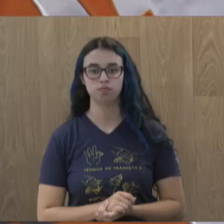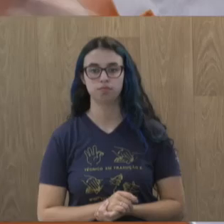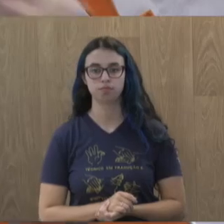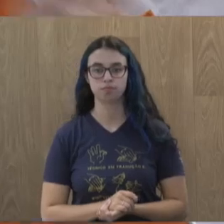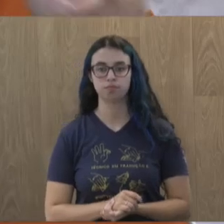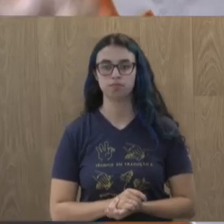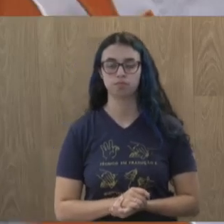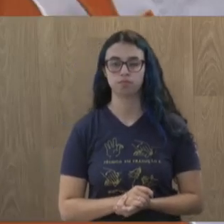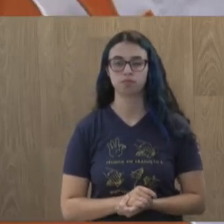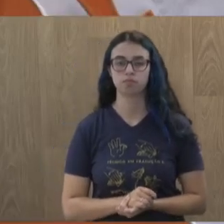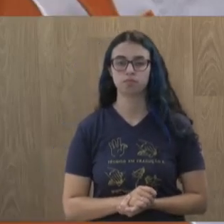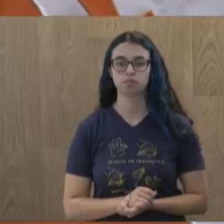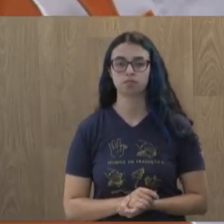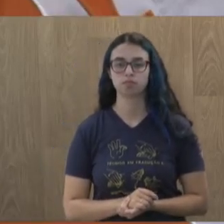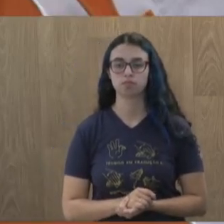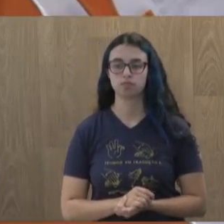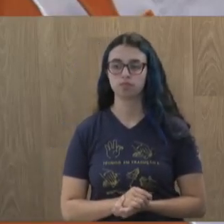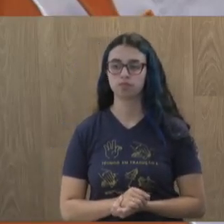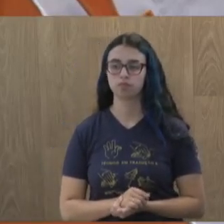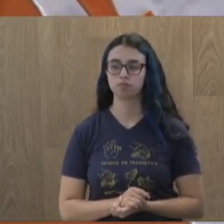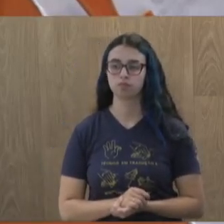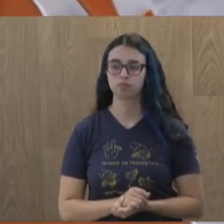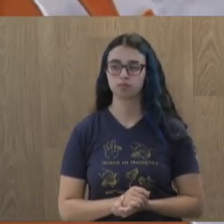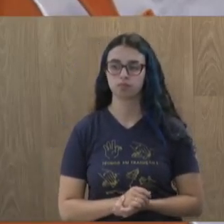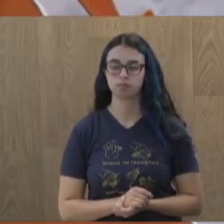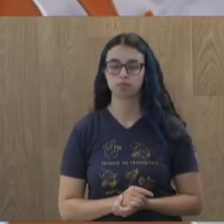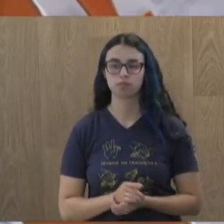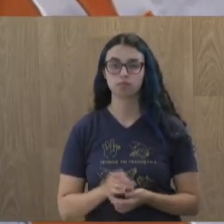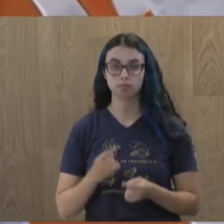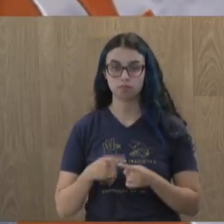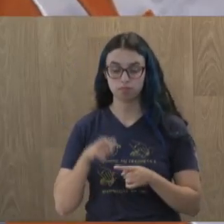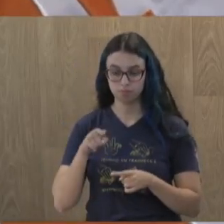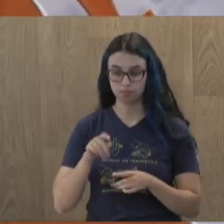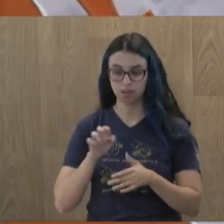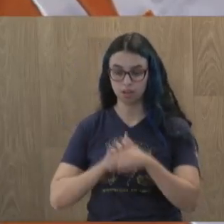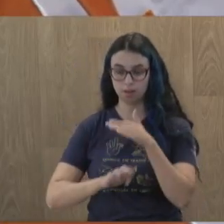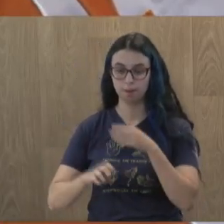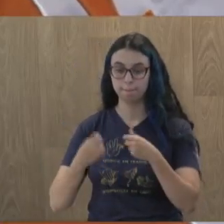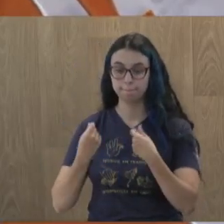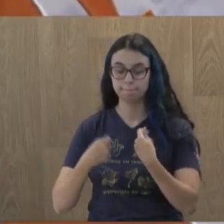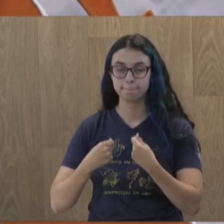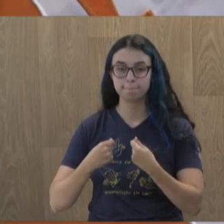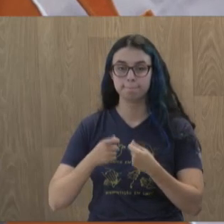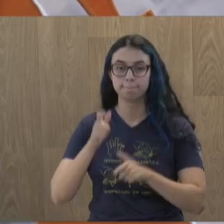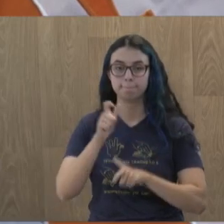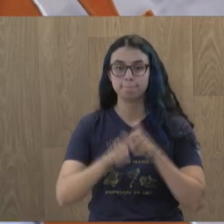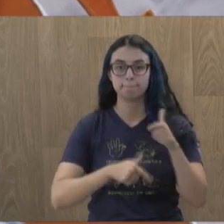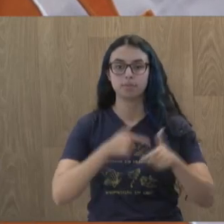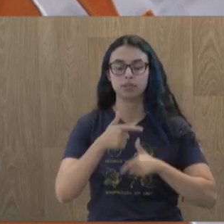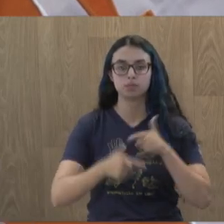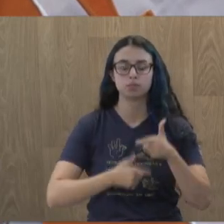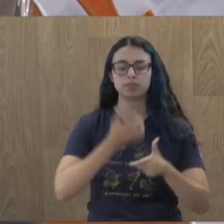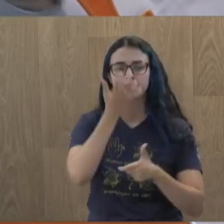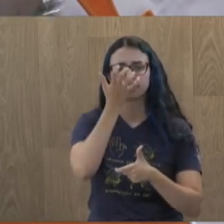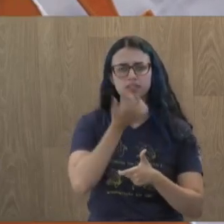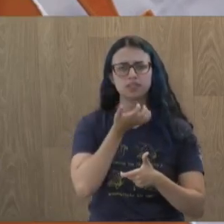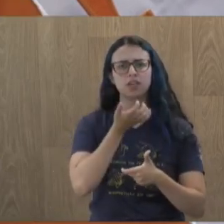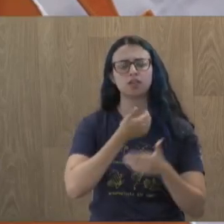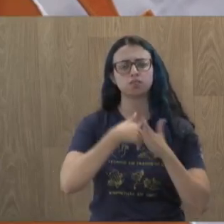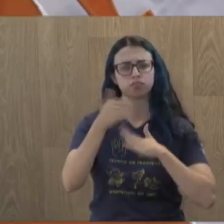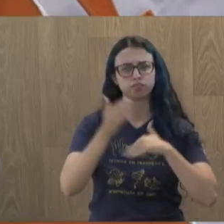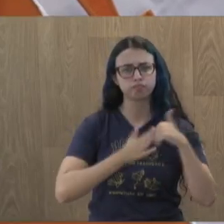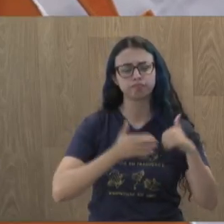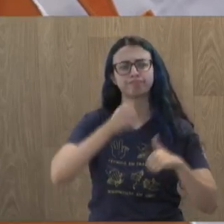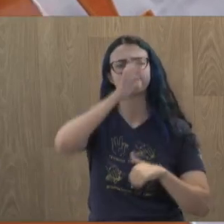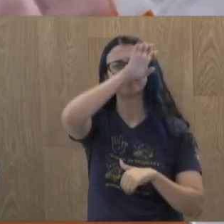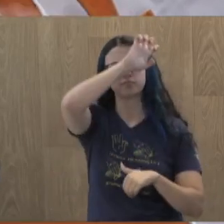Diego, pode chegar aqui e tal, não. Coloca a gente competente aí. A gente está precisando de gente competente. Inclusive, vereador